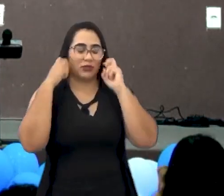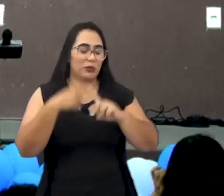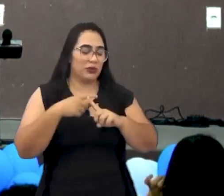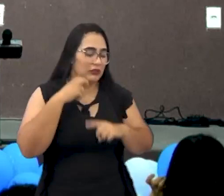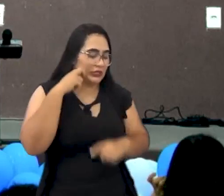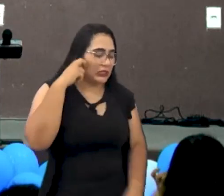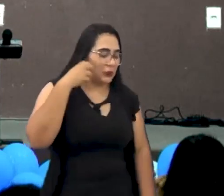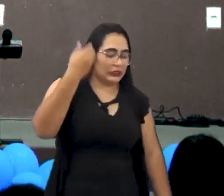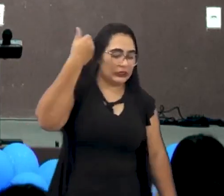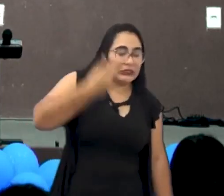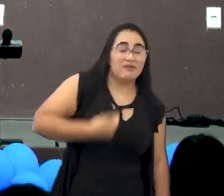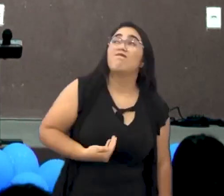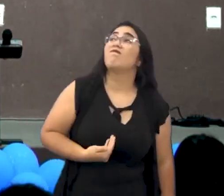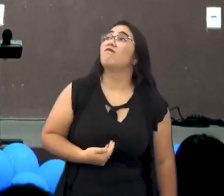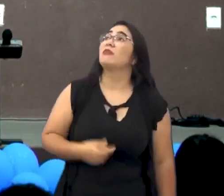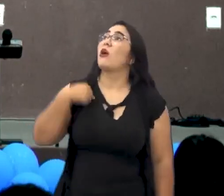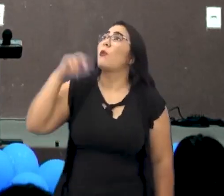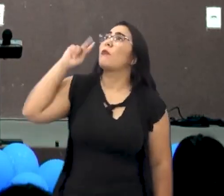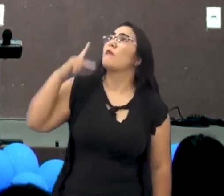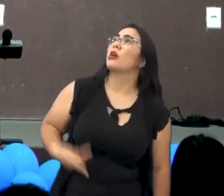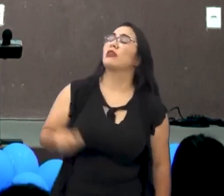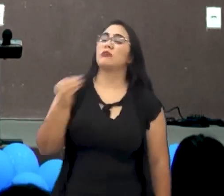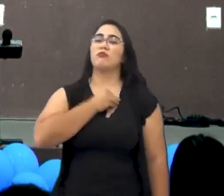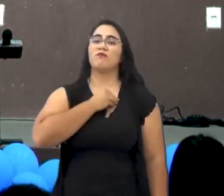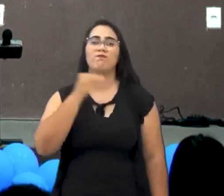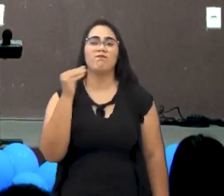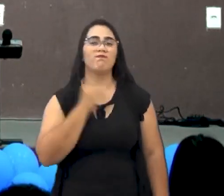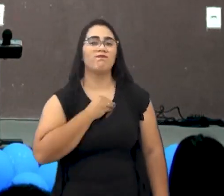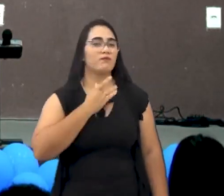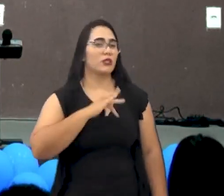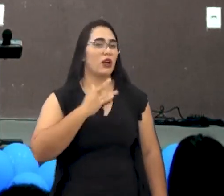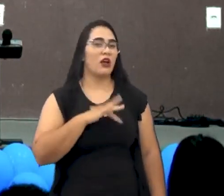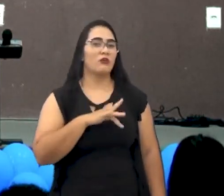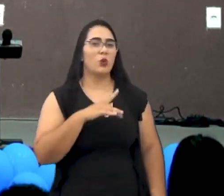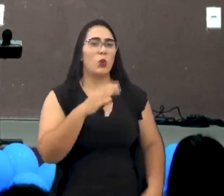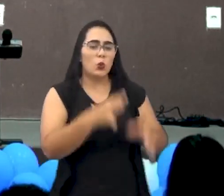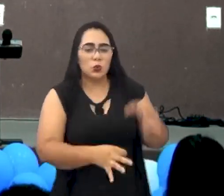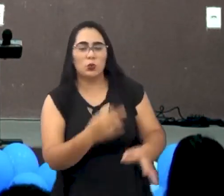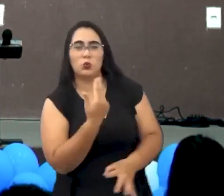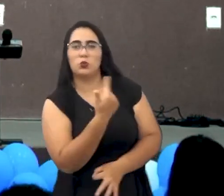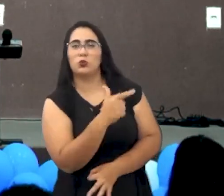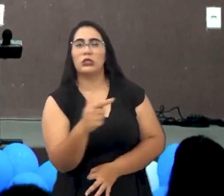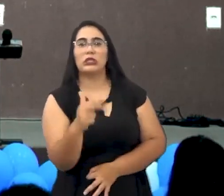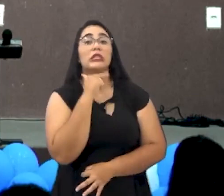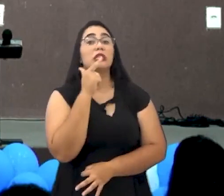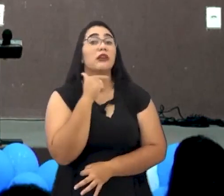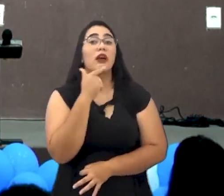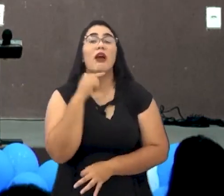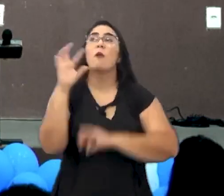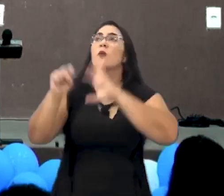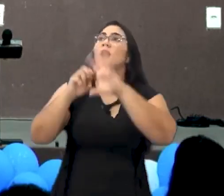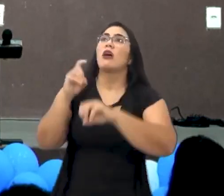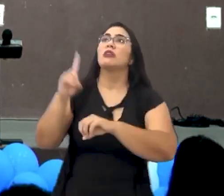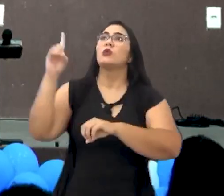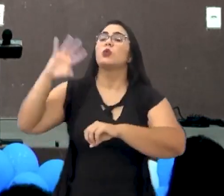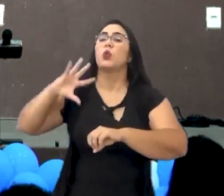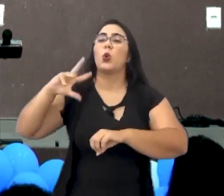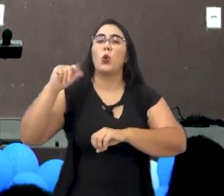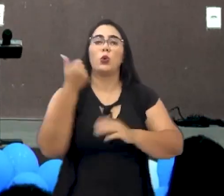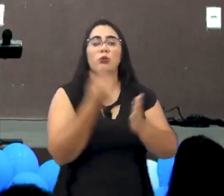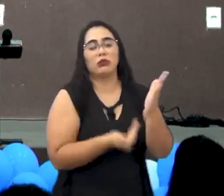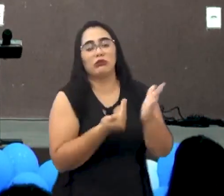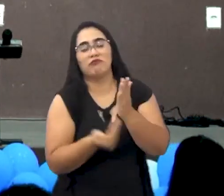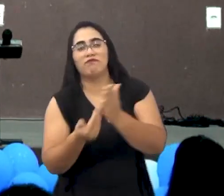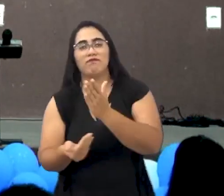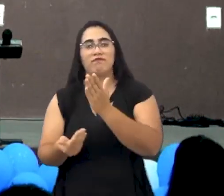você é. Humano, pecador, miserável, não há um justo, nenhum sequer, não há quem busque a Deus, todos se perderam, todos se